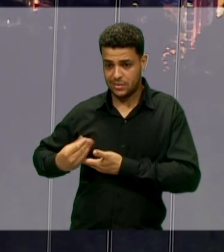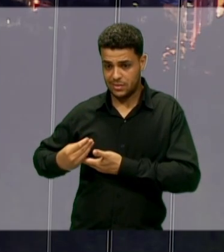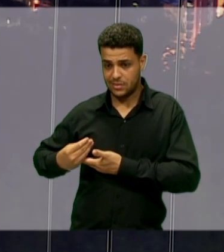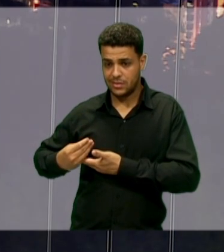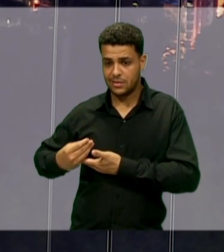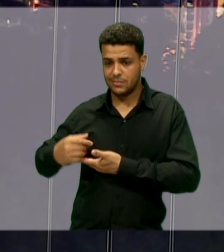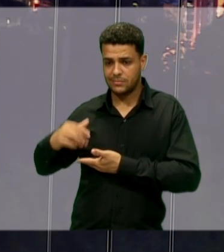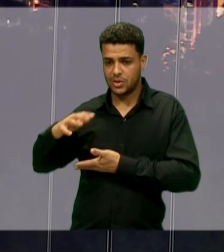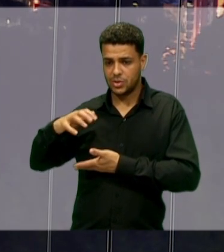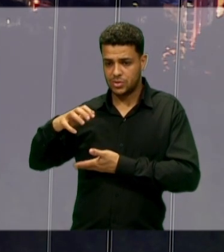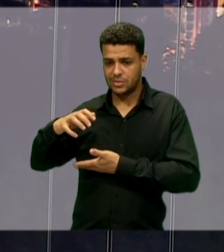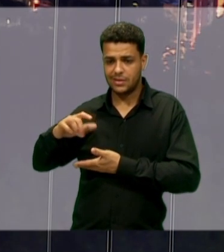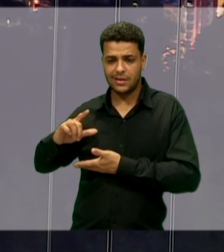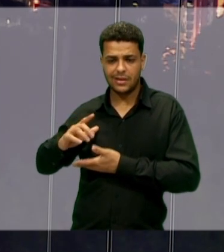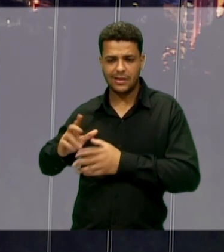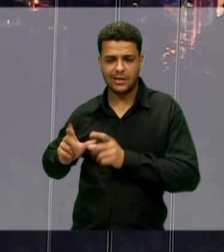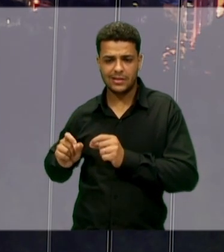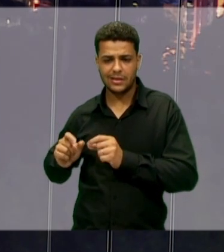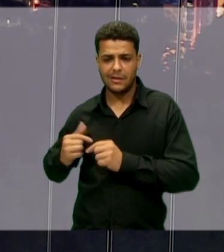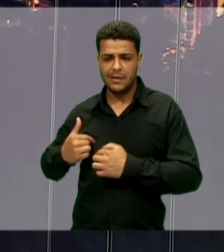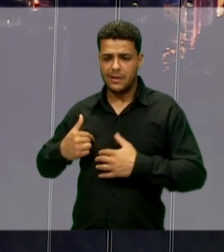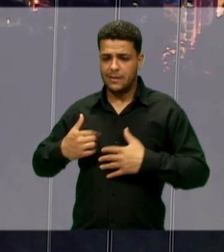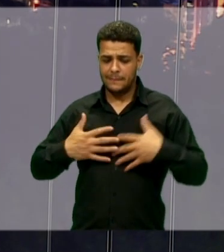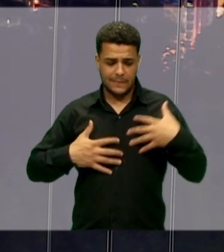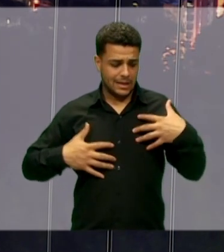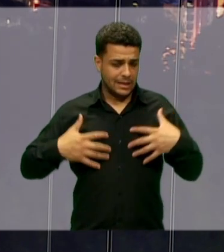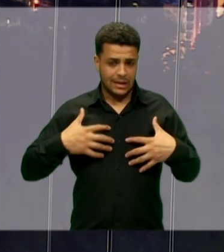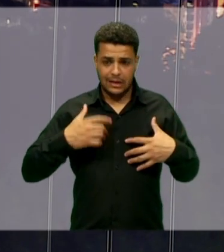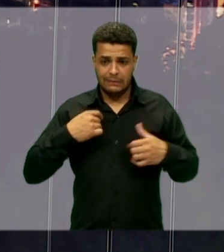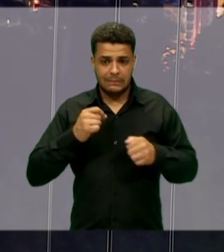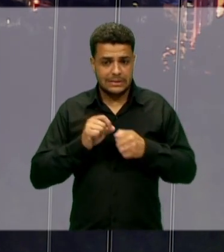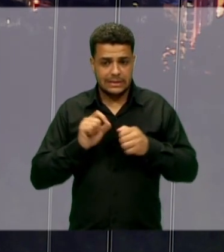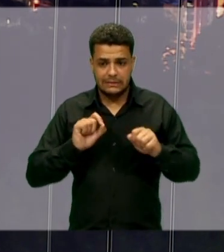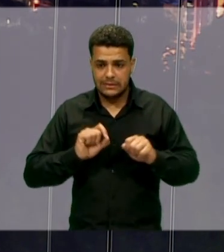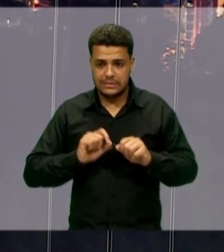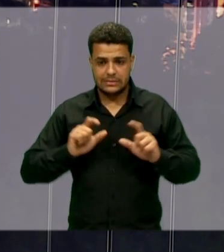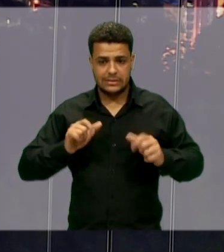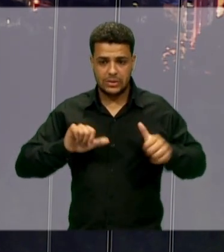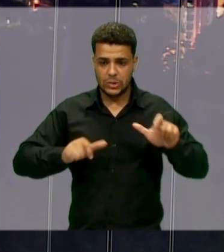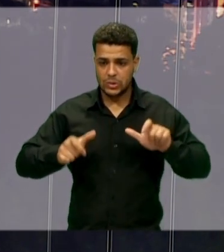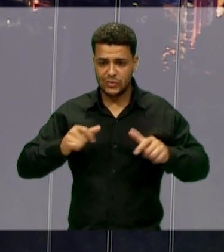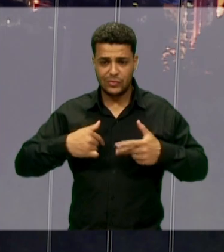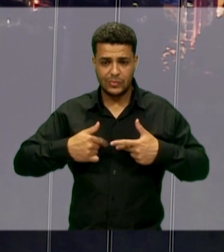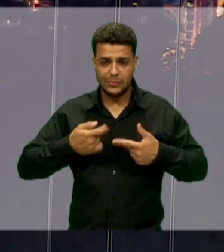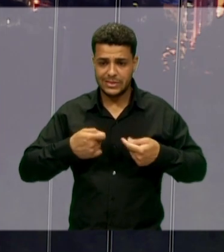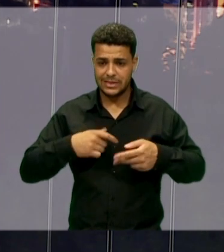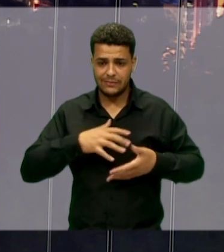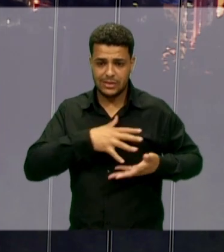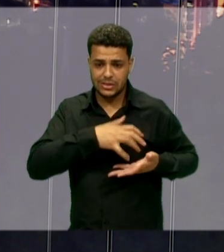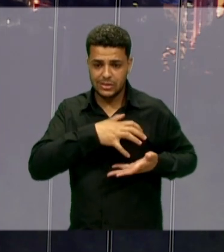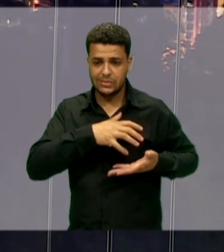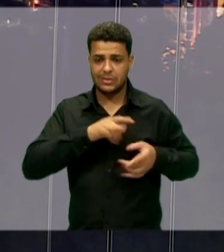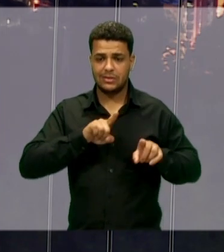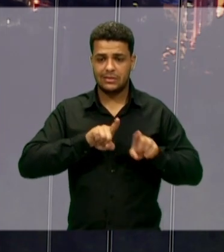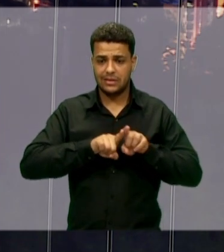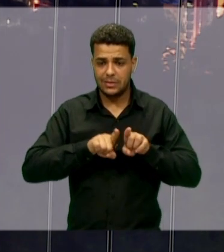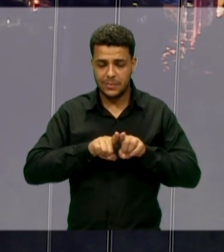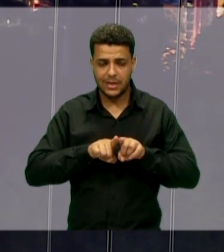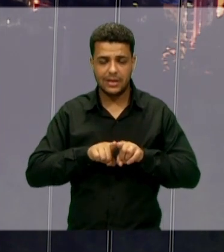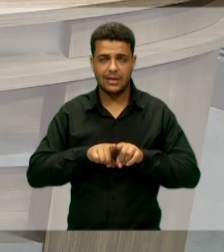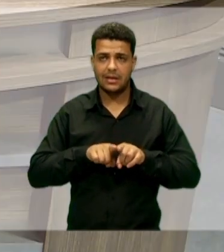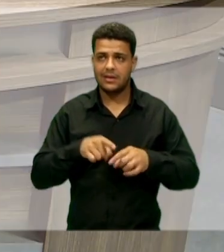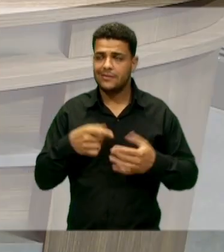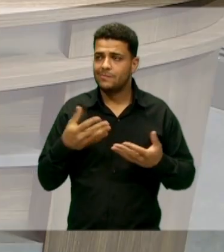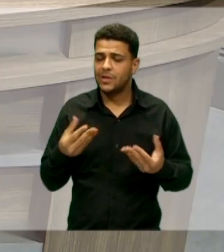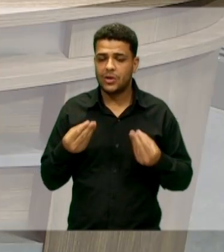e já fica com aquela, ai meu Deus, eu vou ter que fazer a quimioterapia, eu vou ter que fazer a radioterapia.